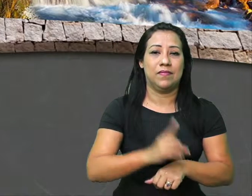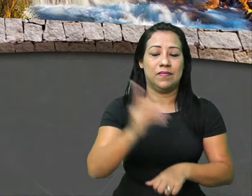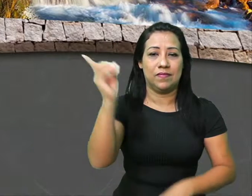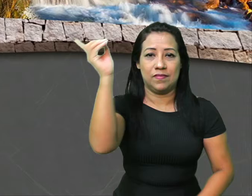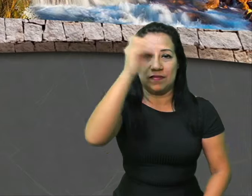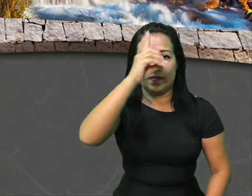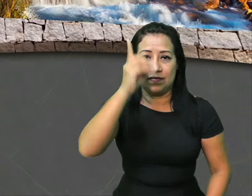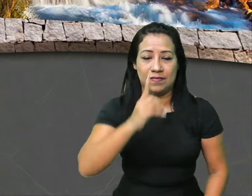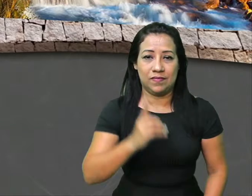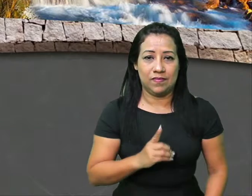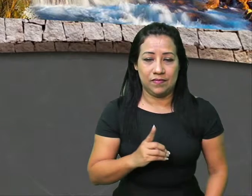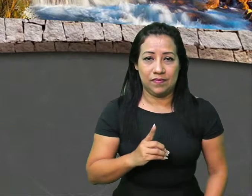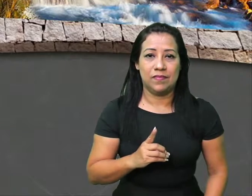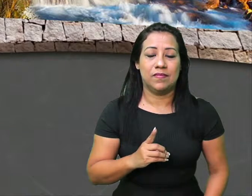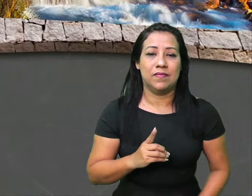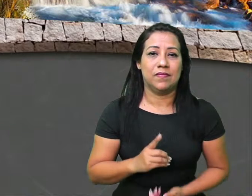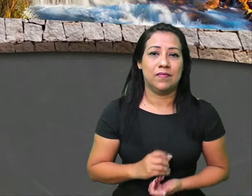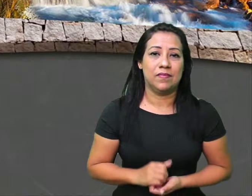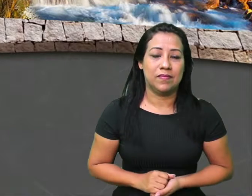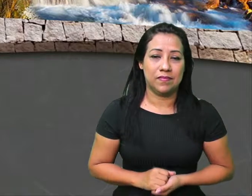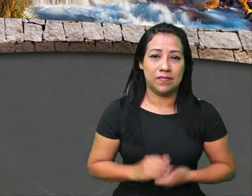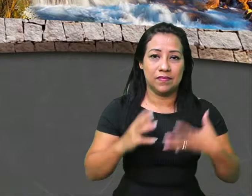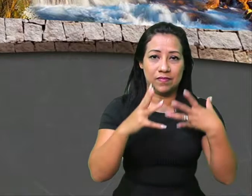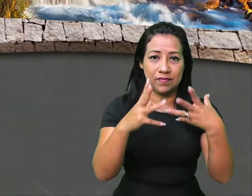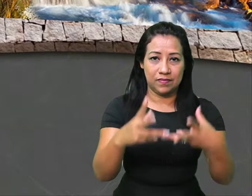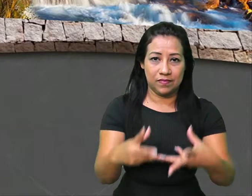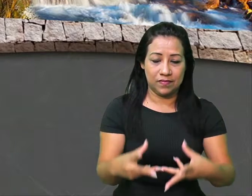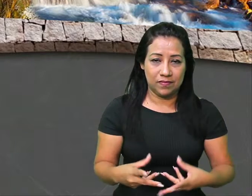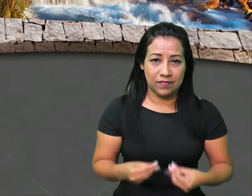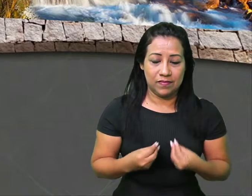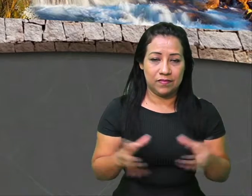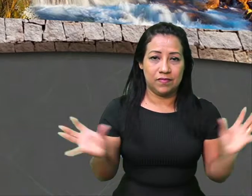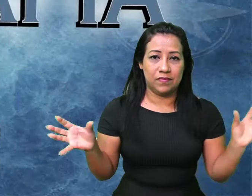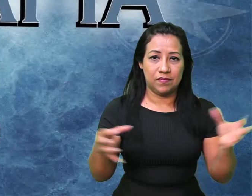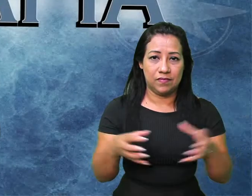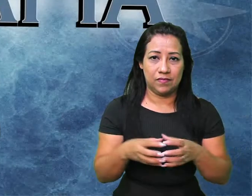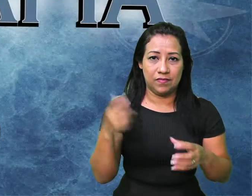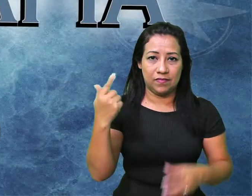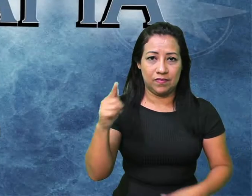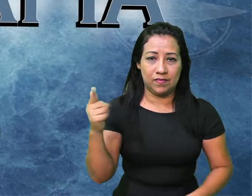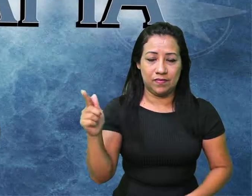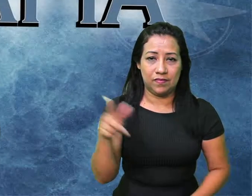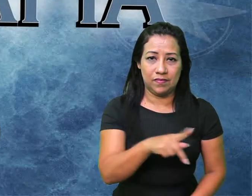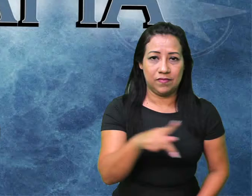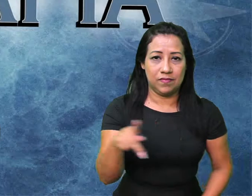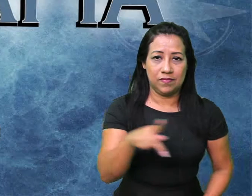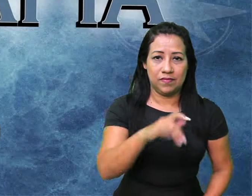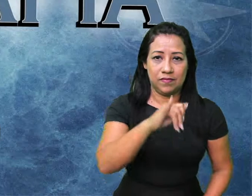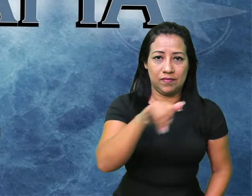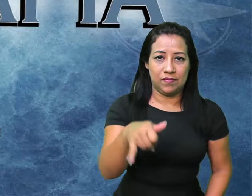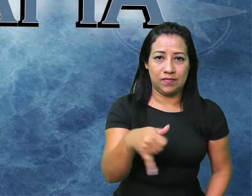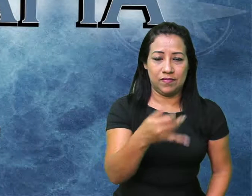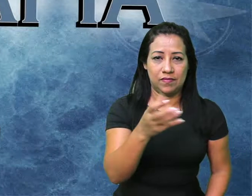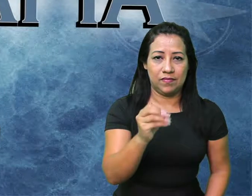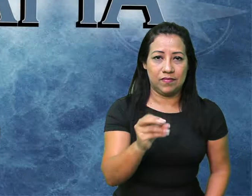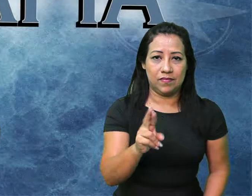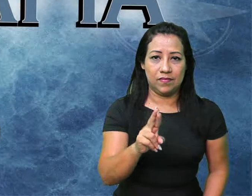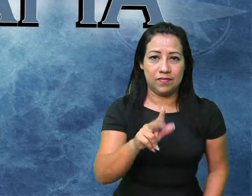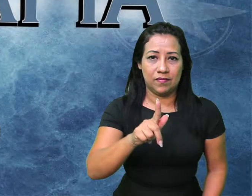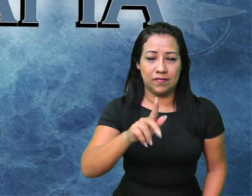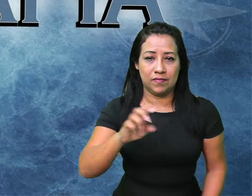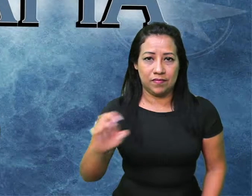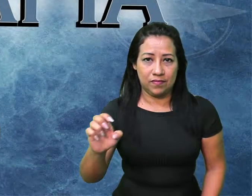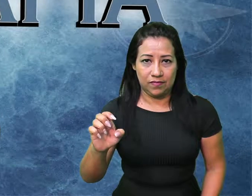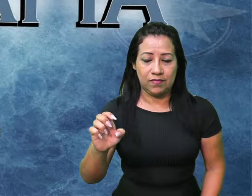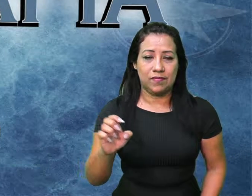e toda a equipe de geografia, composta pelo professor Jorge Anderson